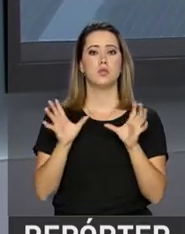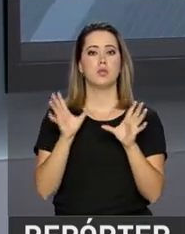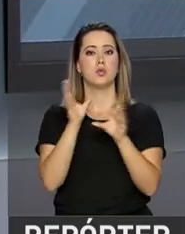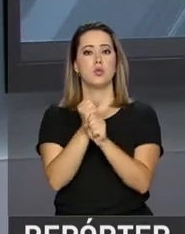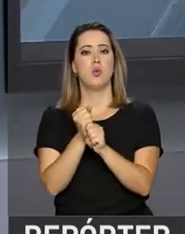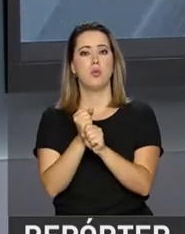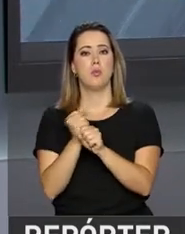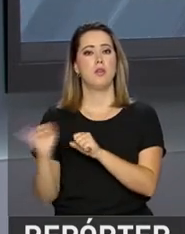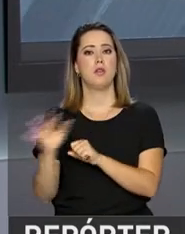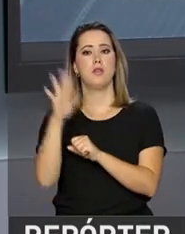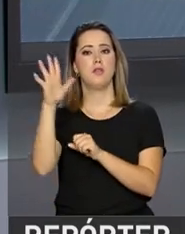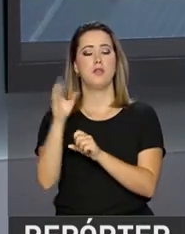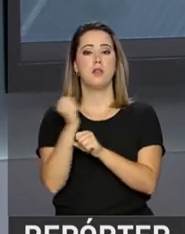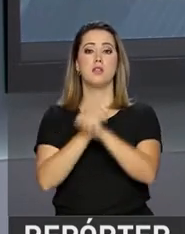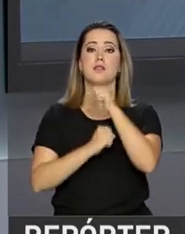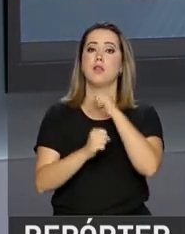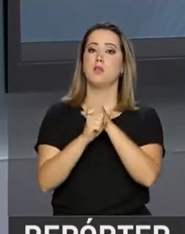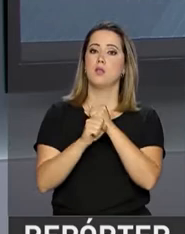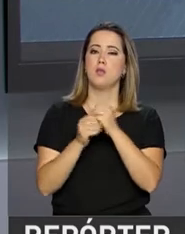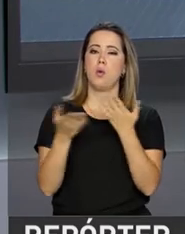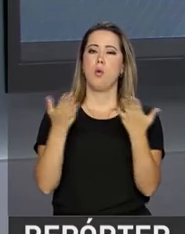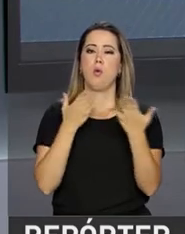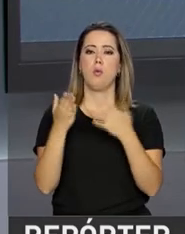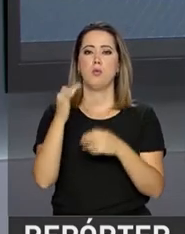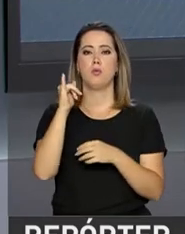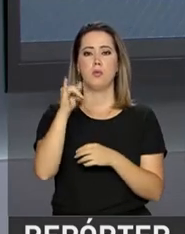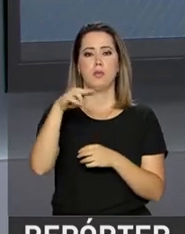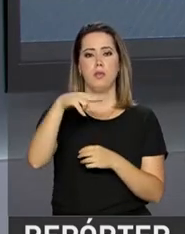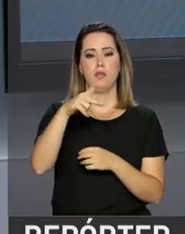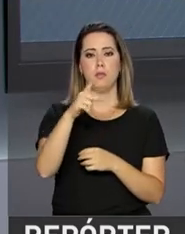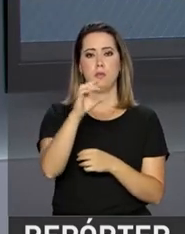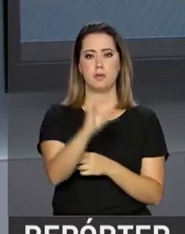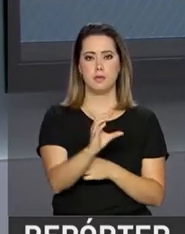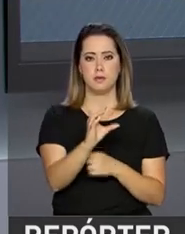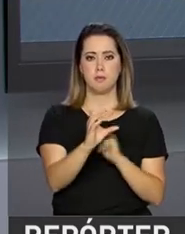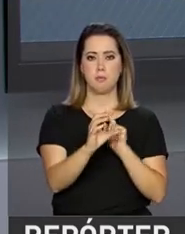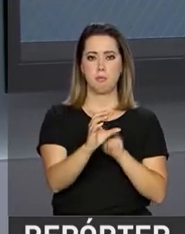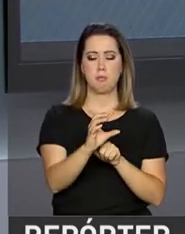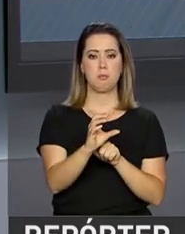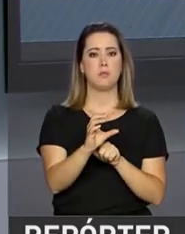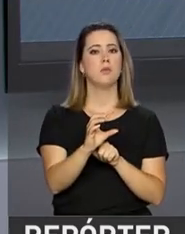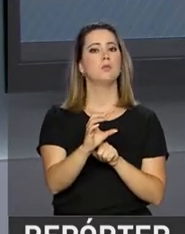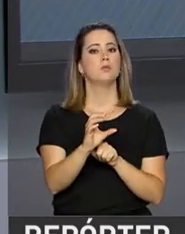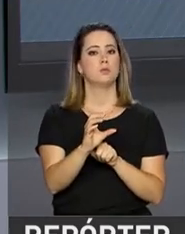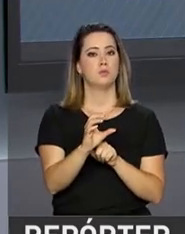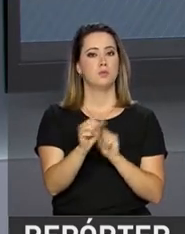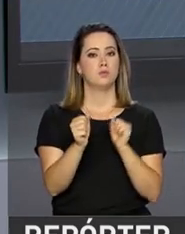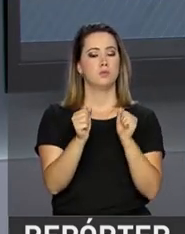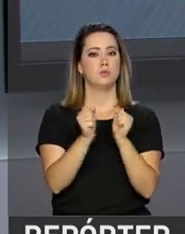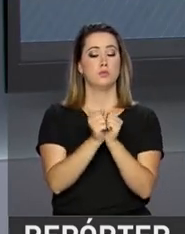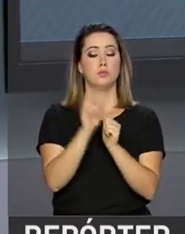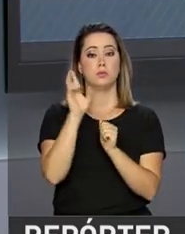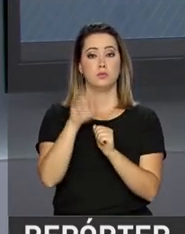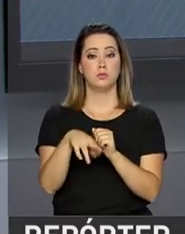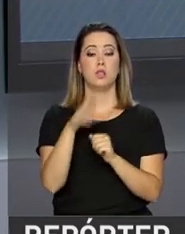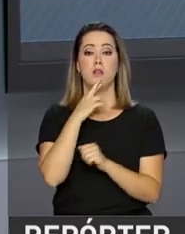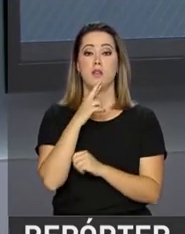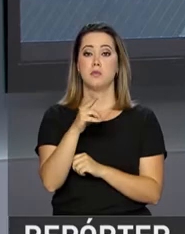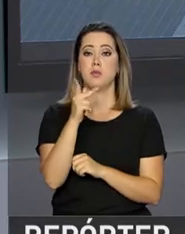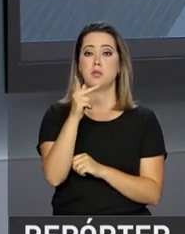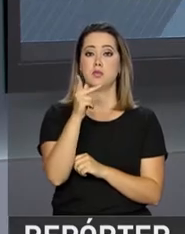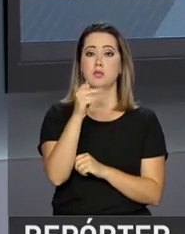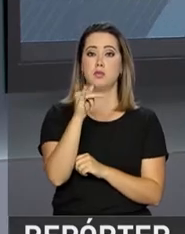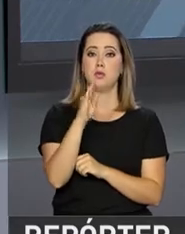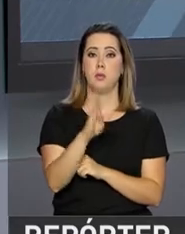a inflação do ano anterior, calculada pelo INPC, o Índice Nacional de Preços ao Consumidor, e o resultado